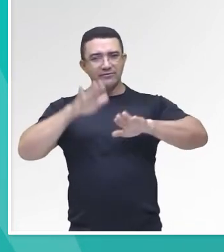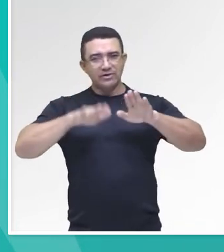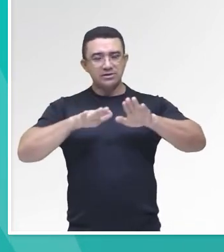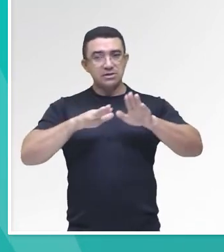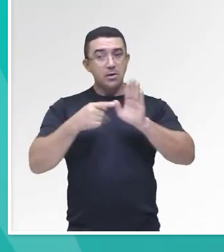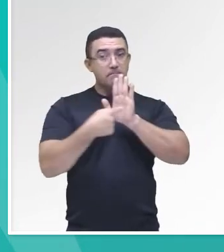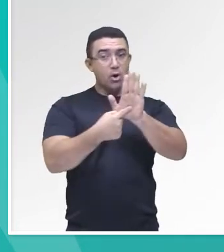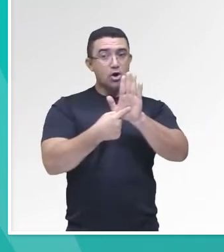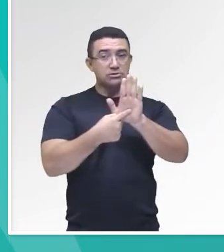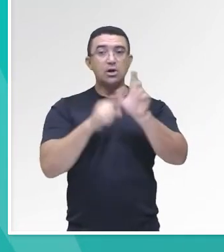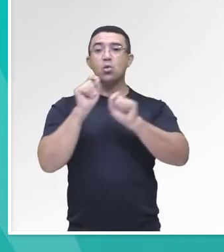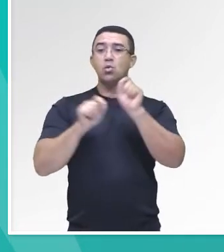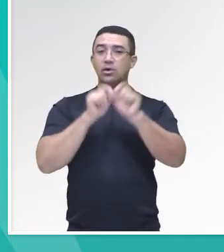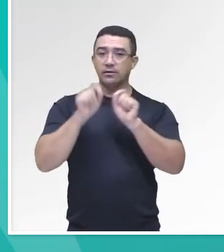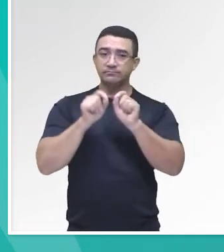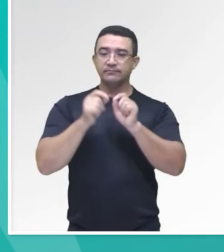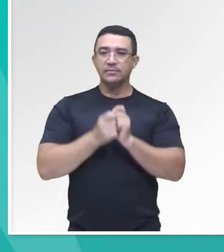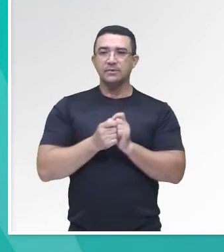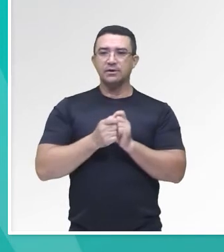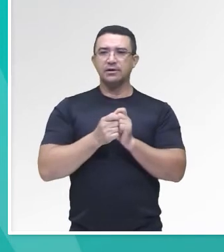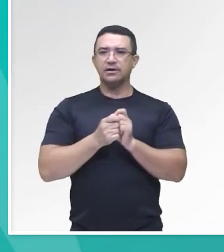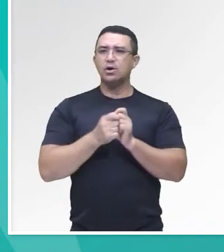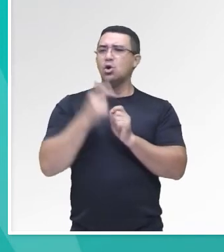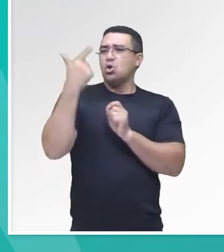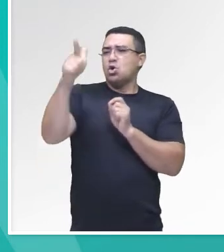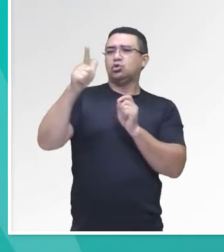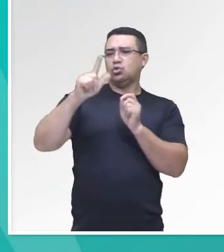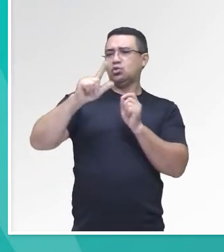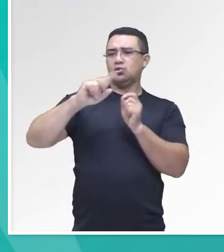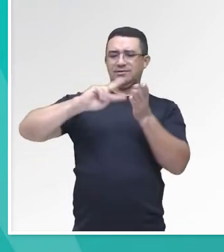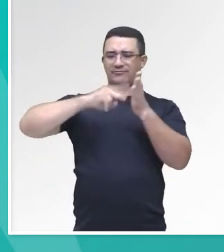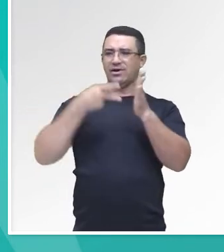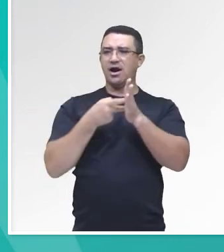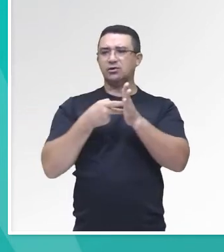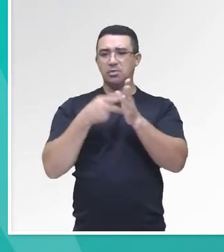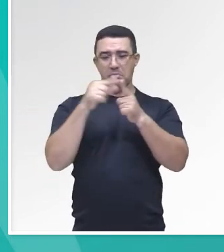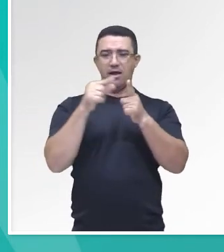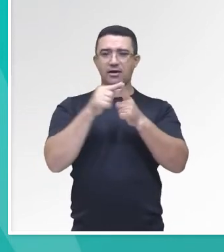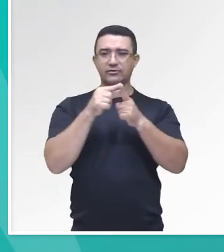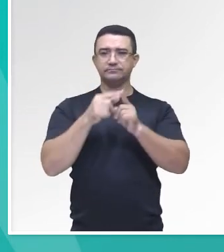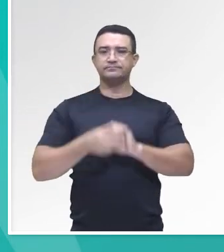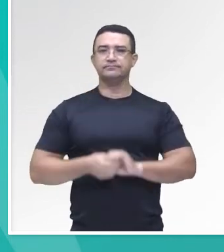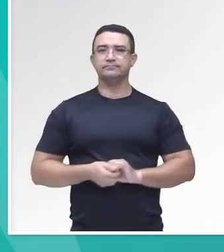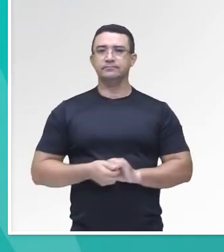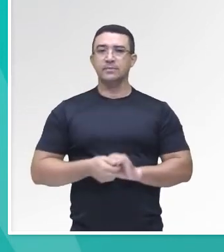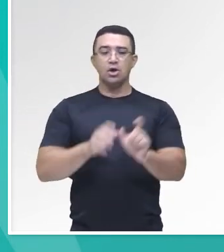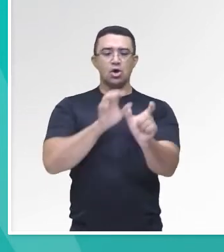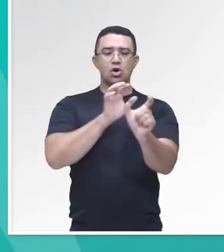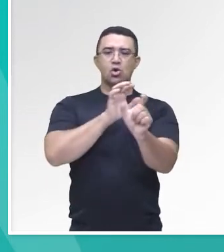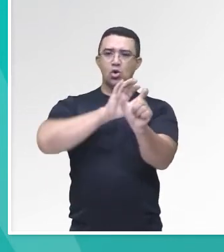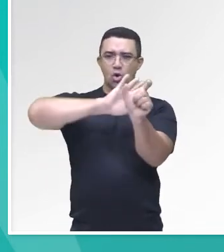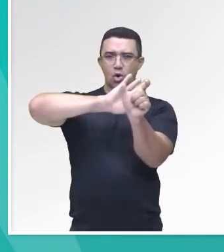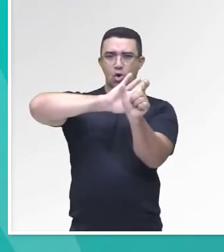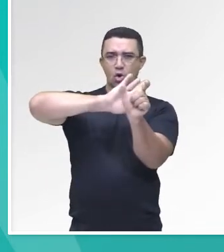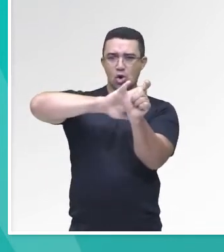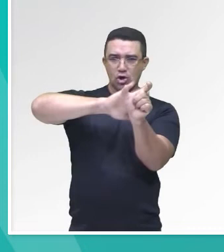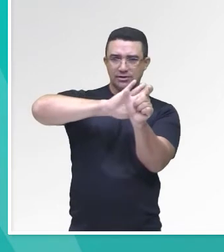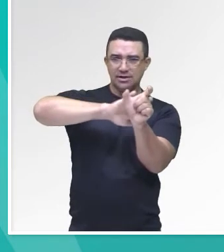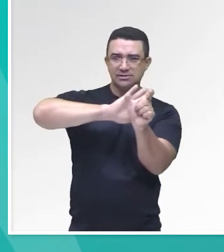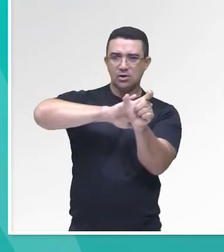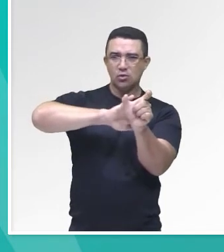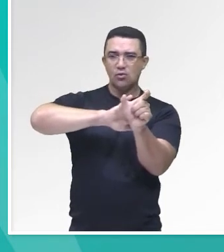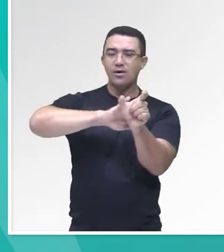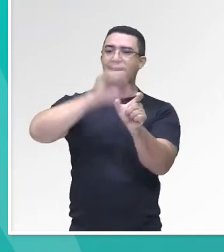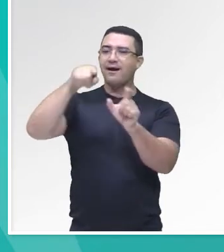simbólico. Então, gente, a conotação, ela é um sentido conotativo, em